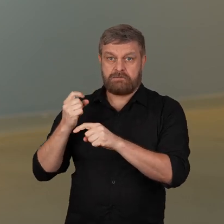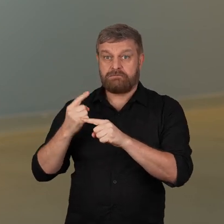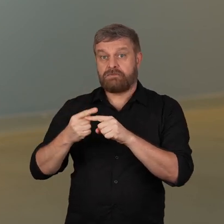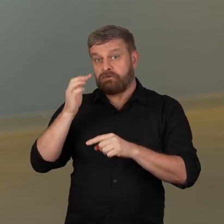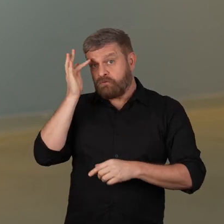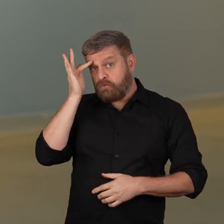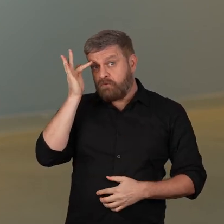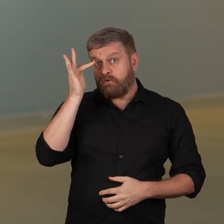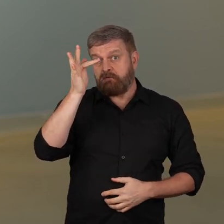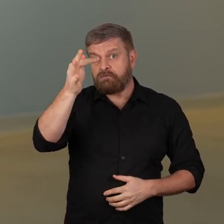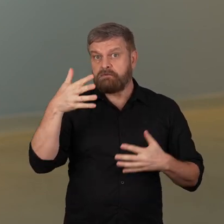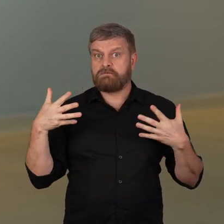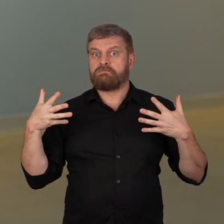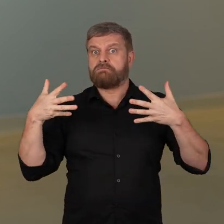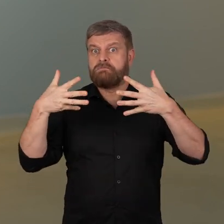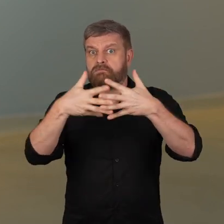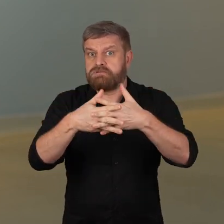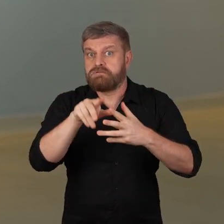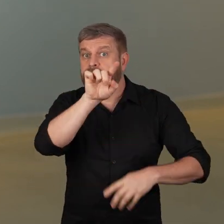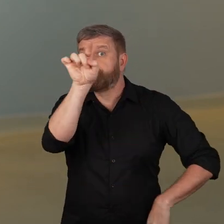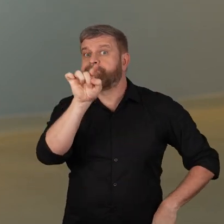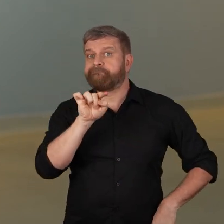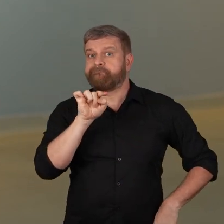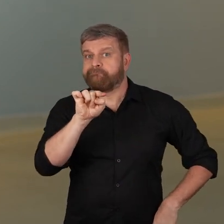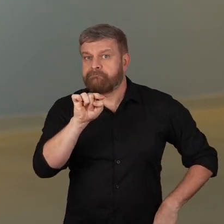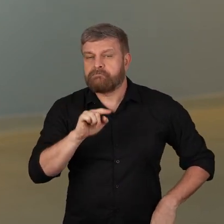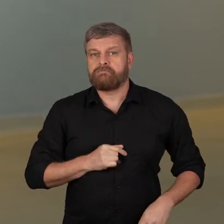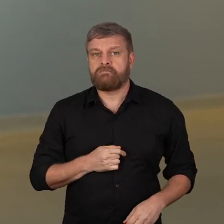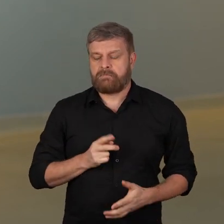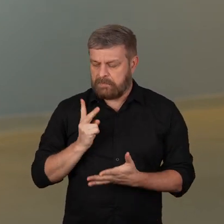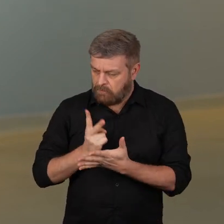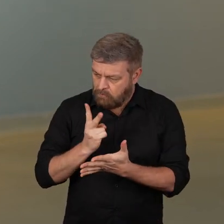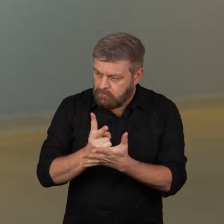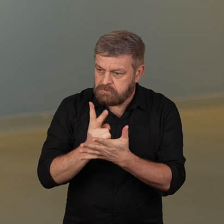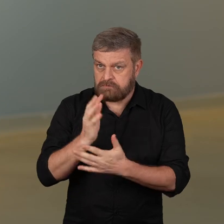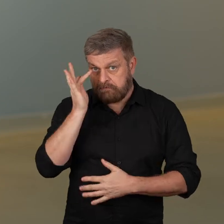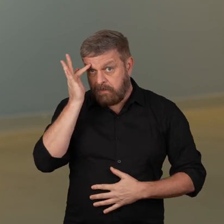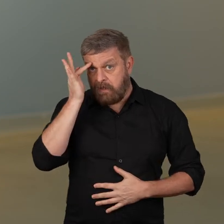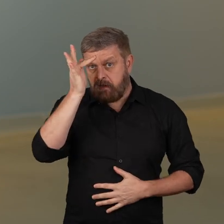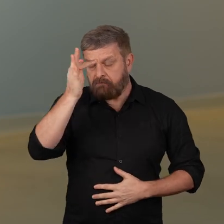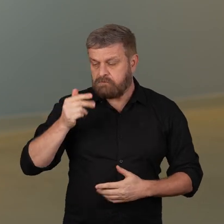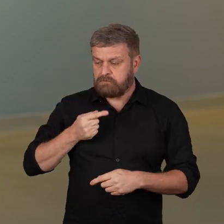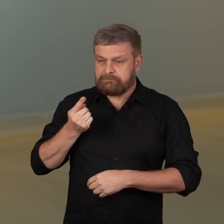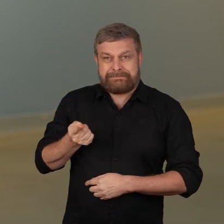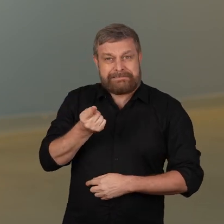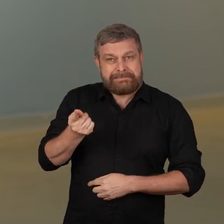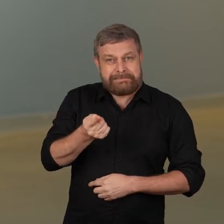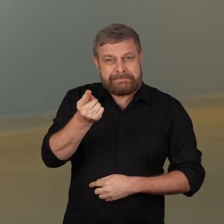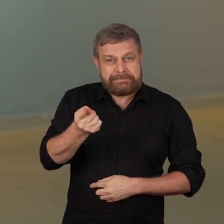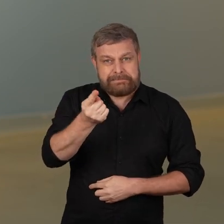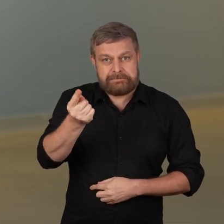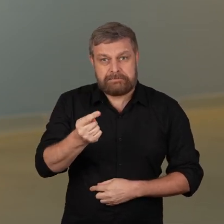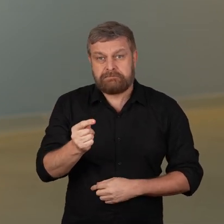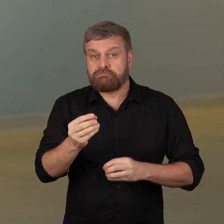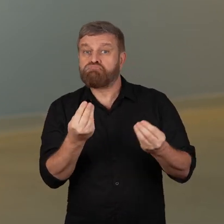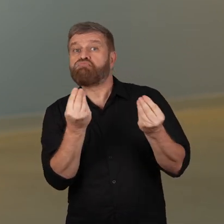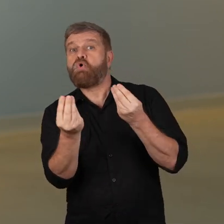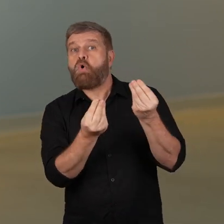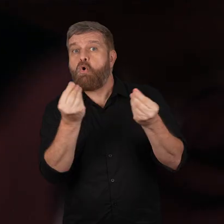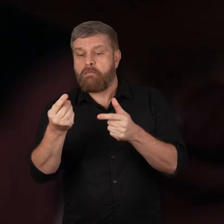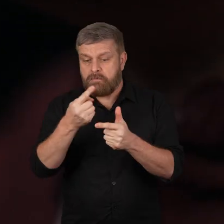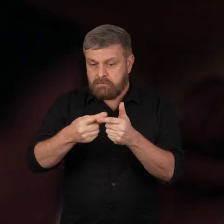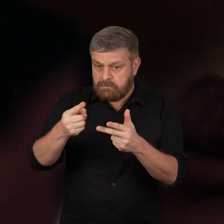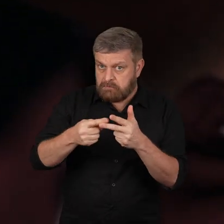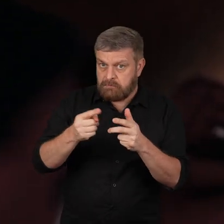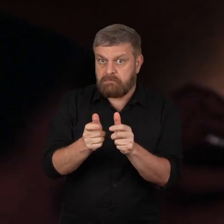futuro seria incerto. E o futuro continua cada vez mais incerto com a amplificação dos